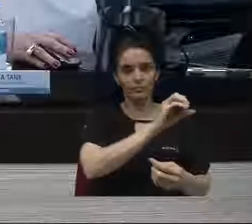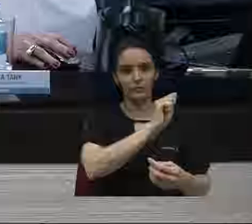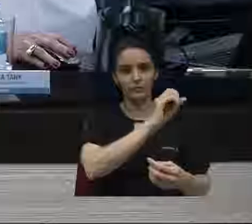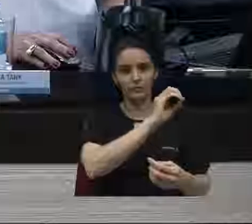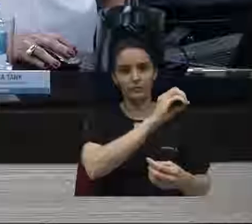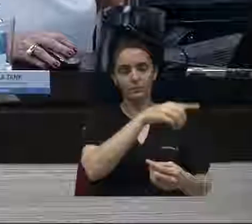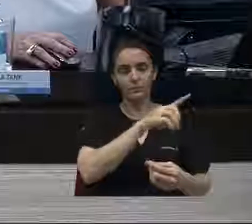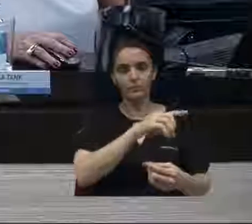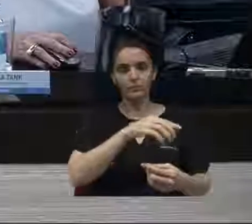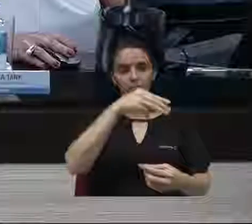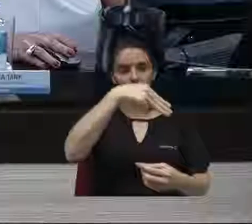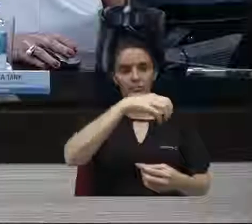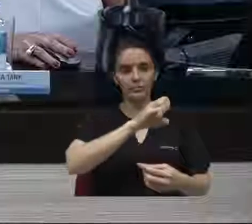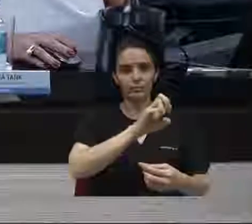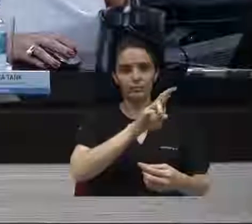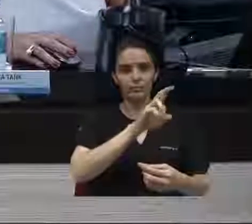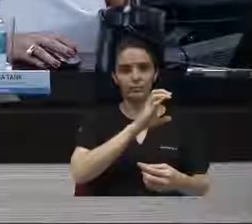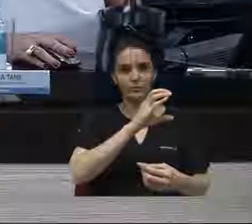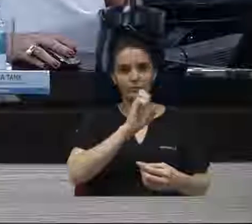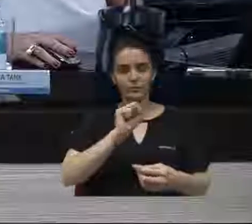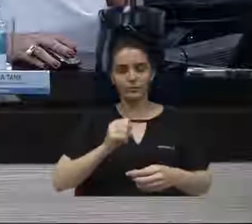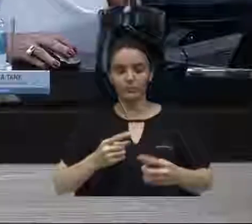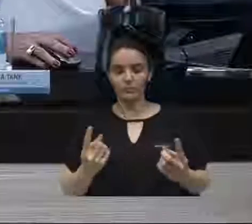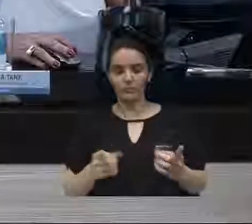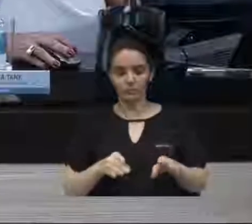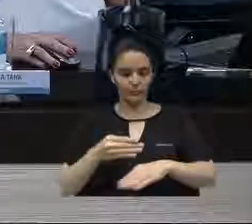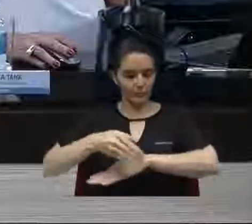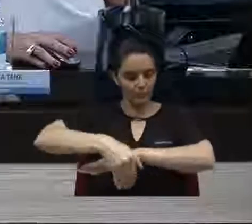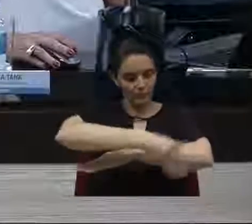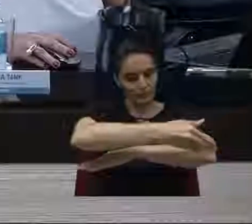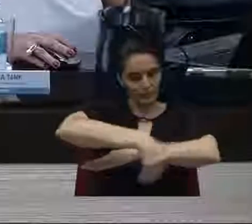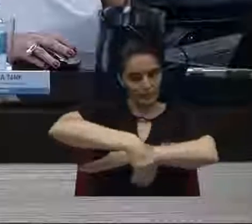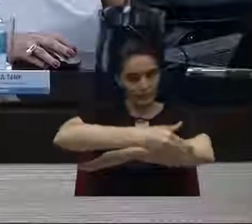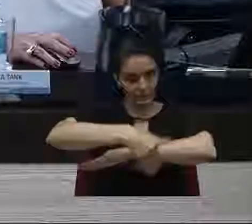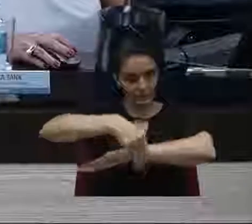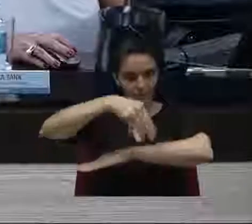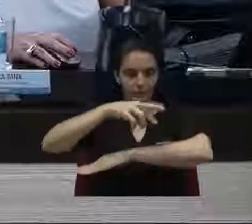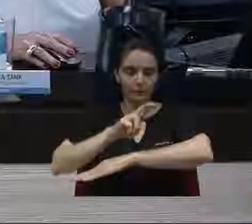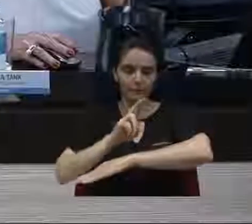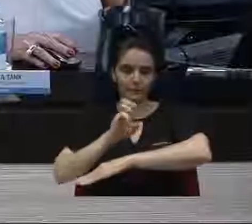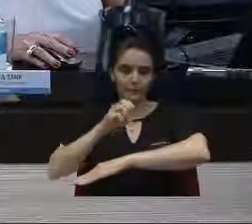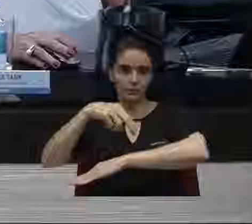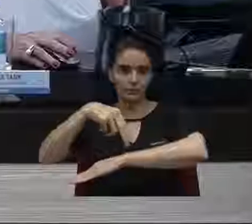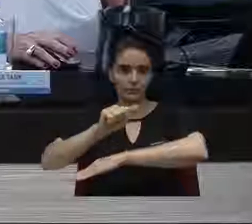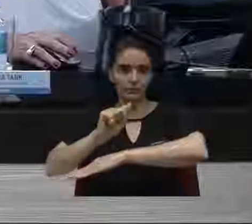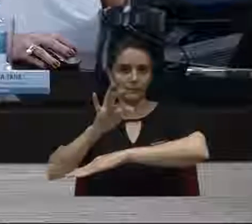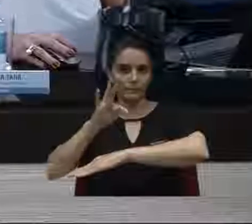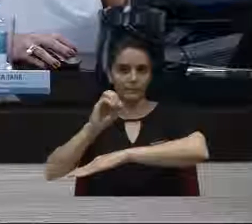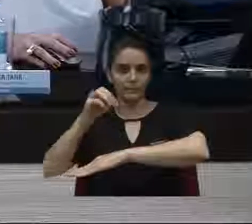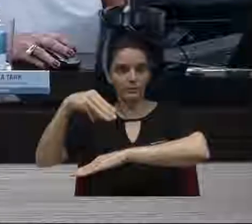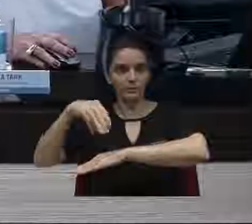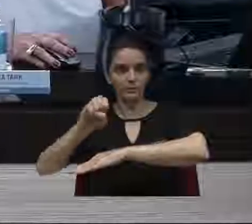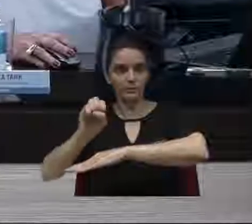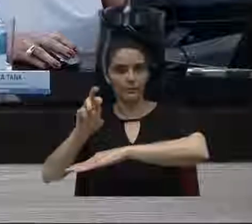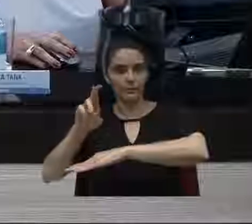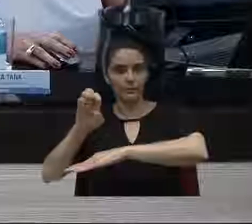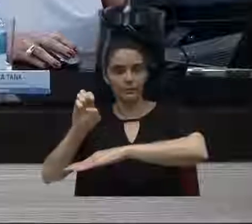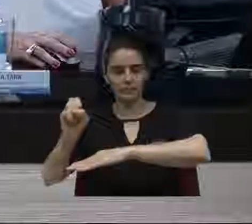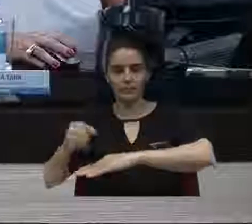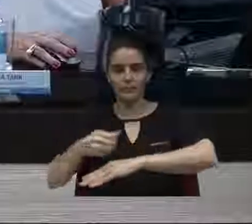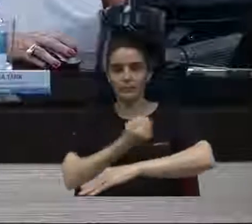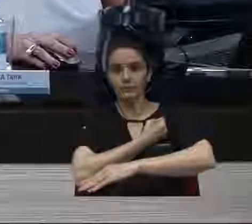Senhora das Dores, entre a rua Júlio Orsi e rua Renato Moretti, inscrição cadastral número